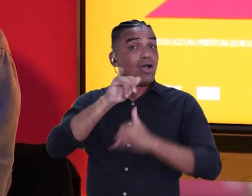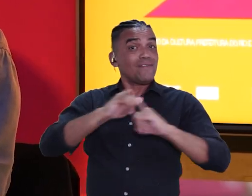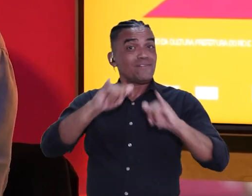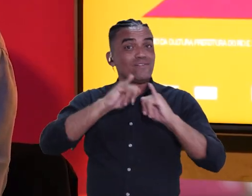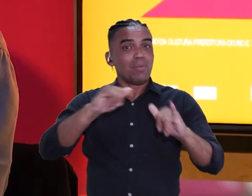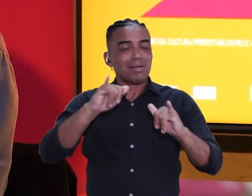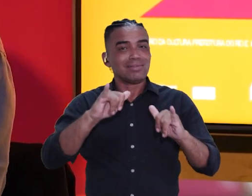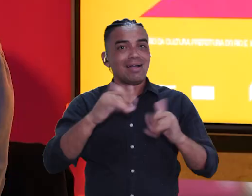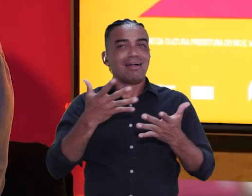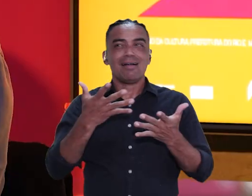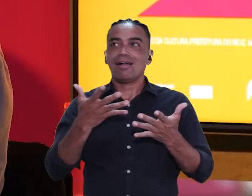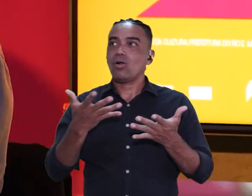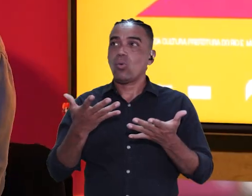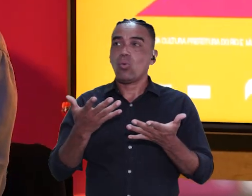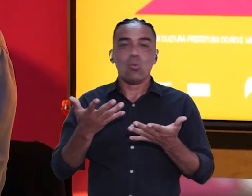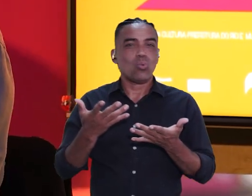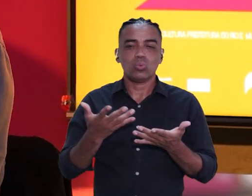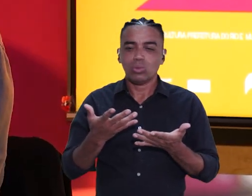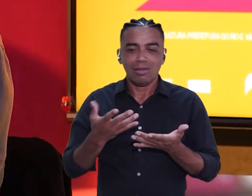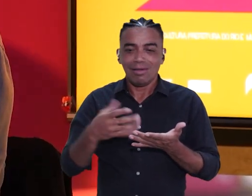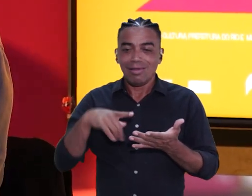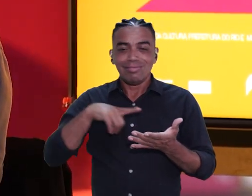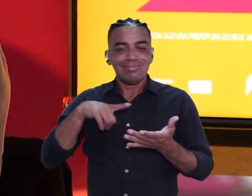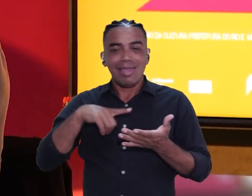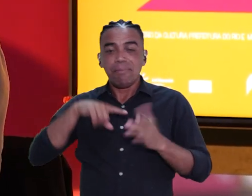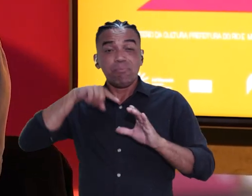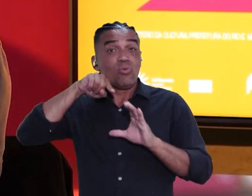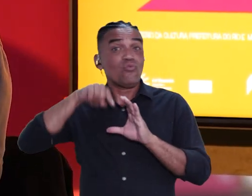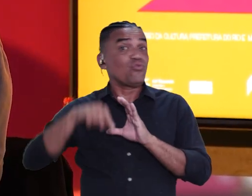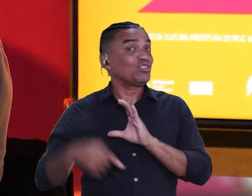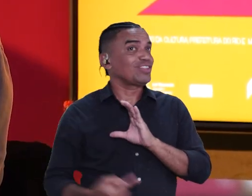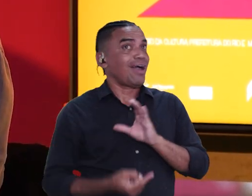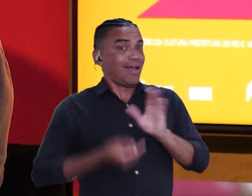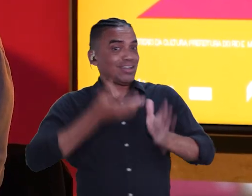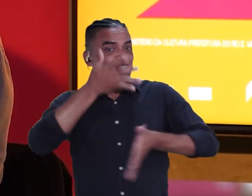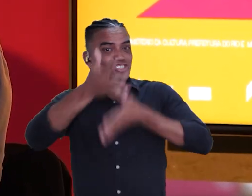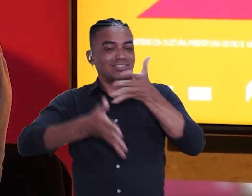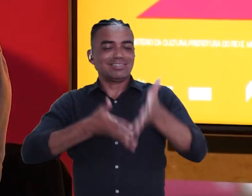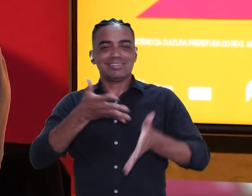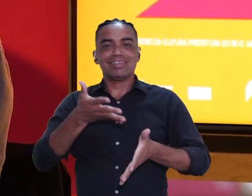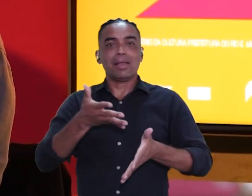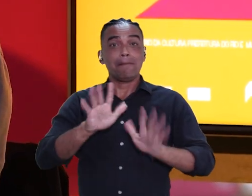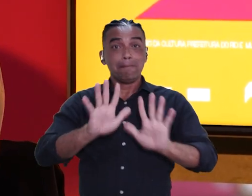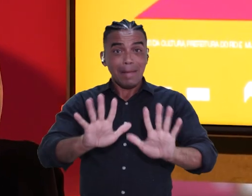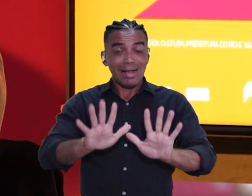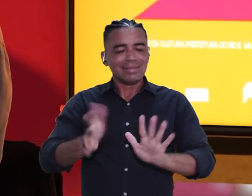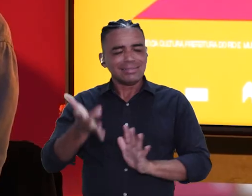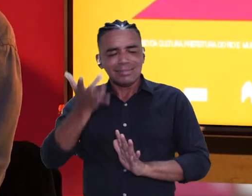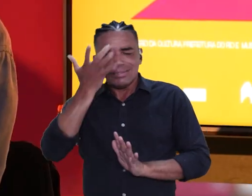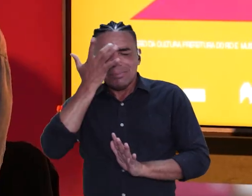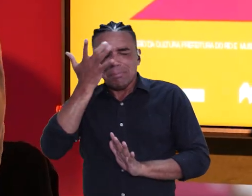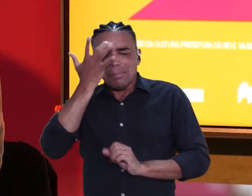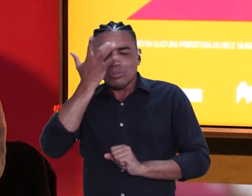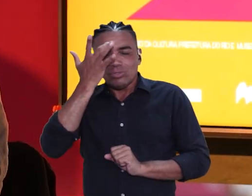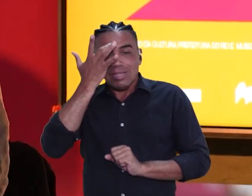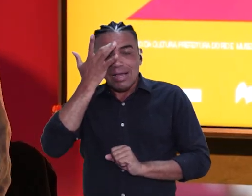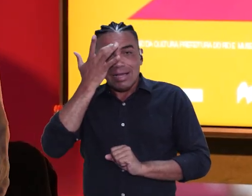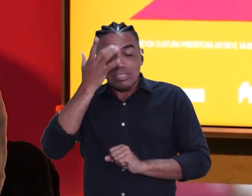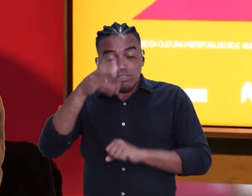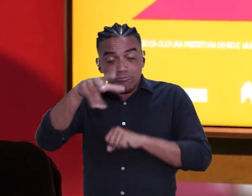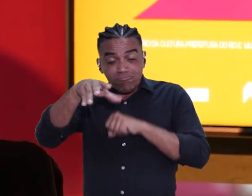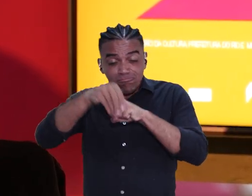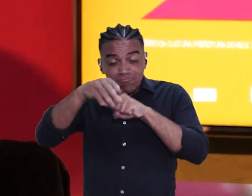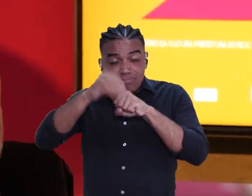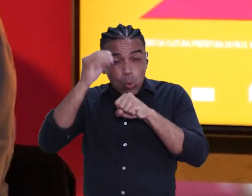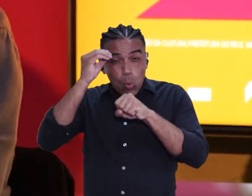informativo e tem a consistência informativa, mas tem uma maturidade, uma sabedoria,